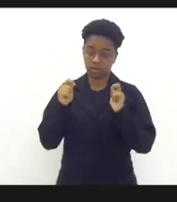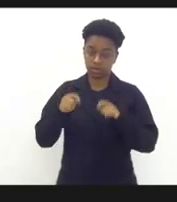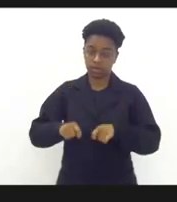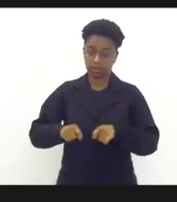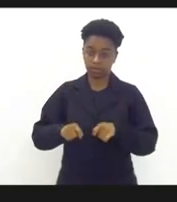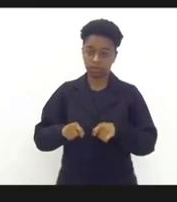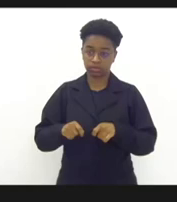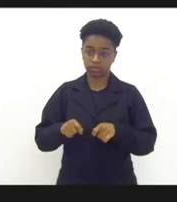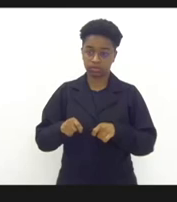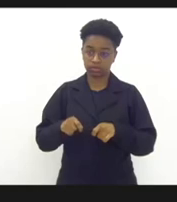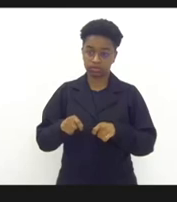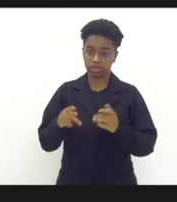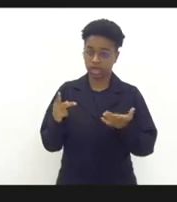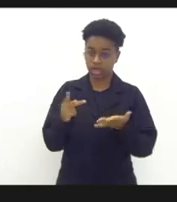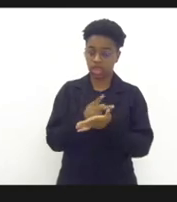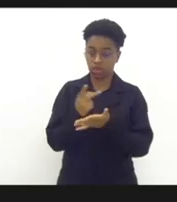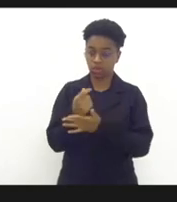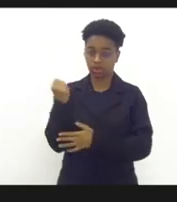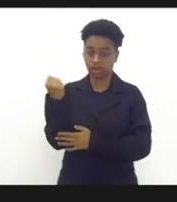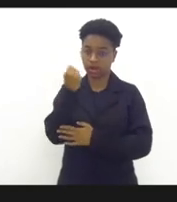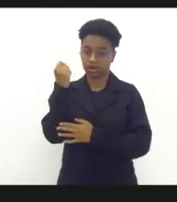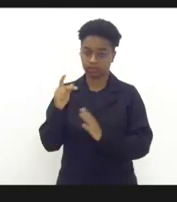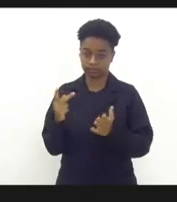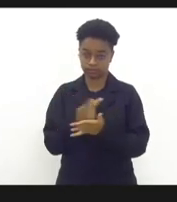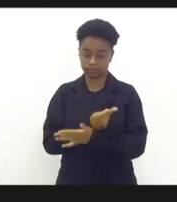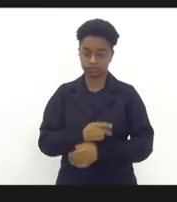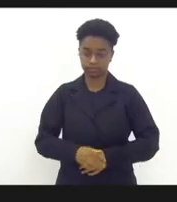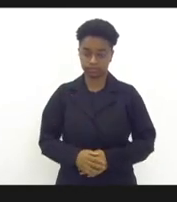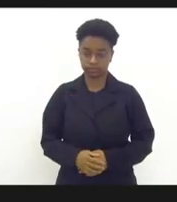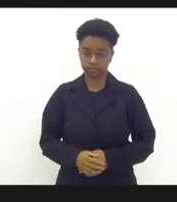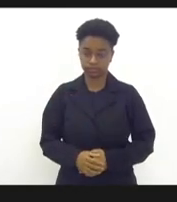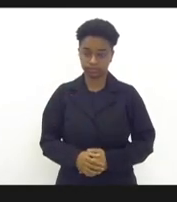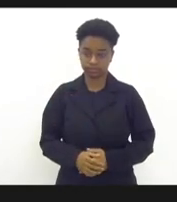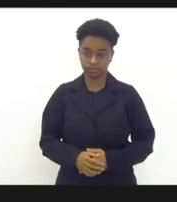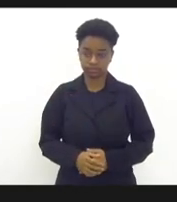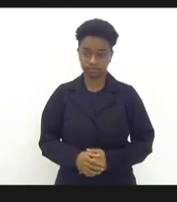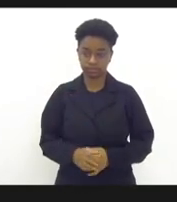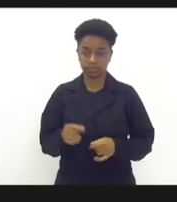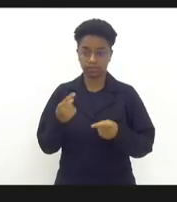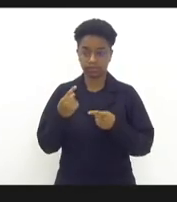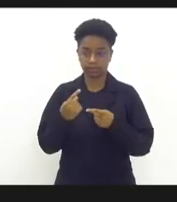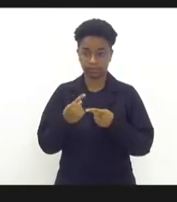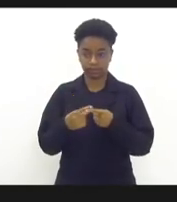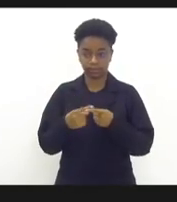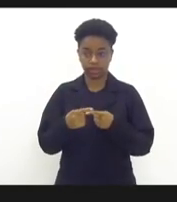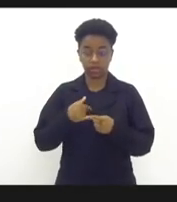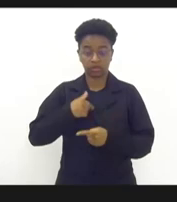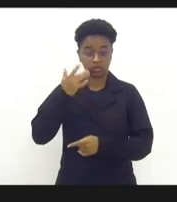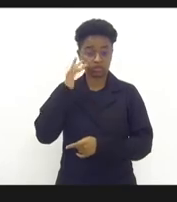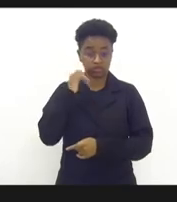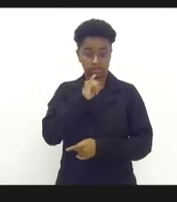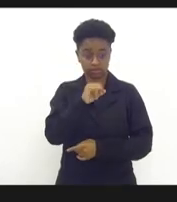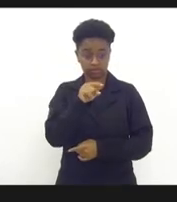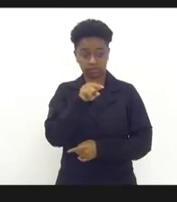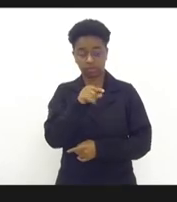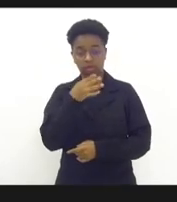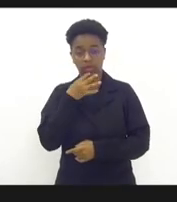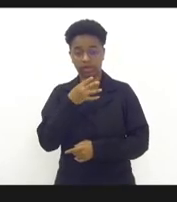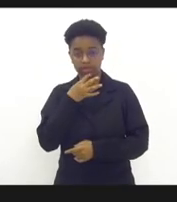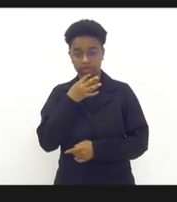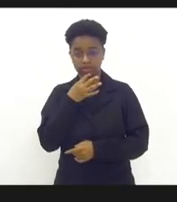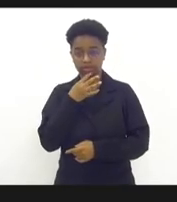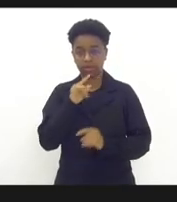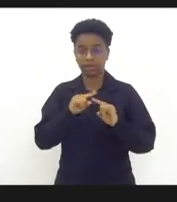possivelmente você vai cometer erros graves. Porque, e justamente, eu não sei se você conhece,